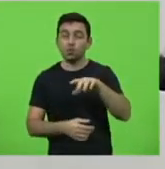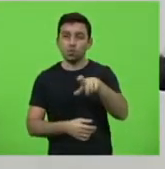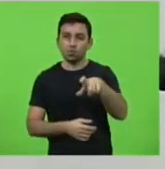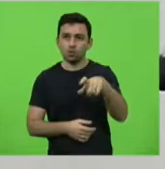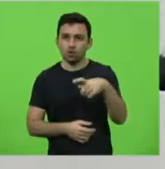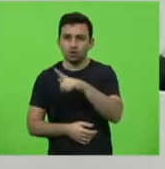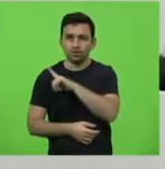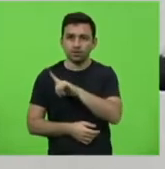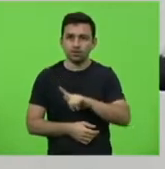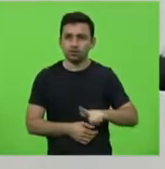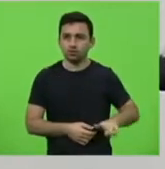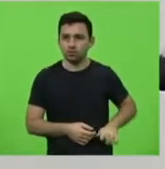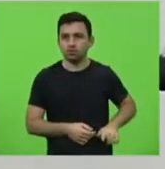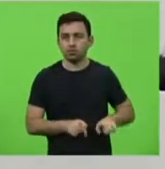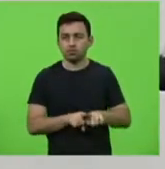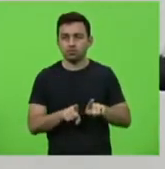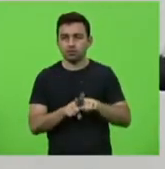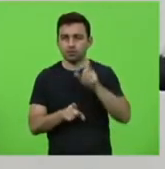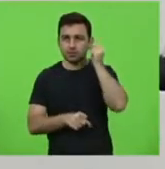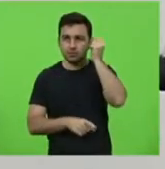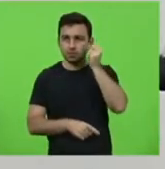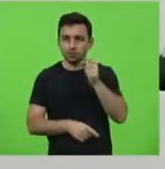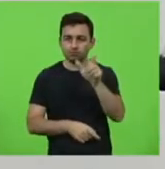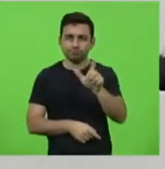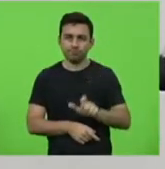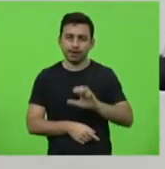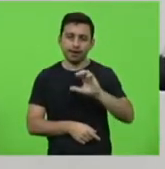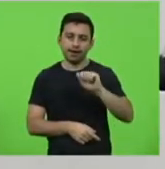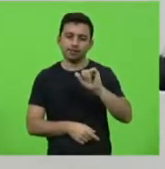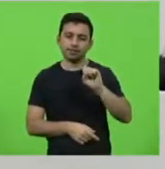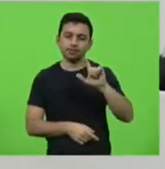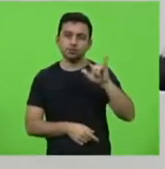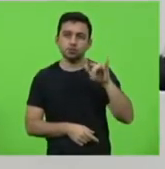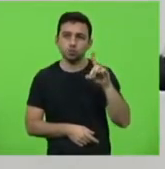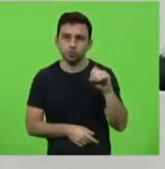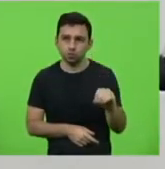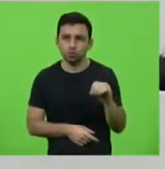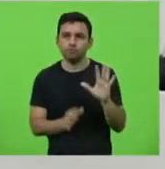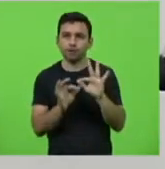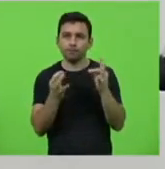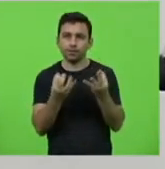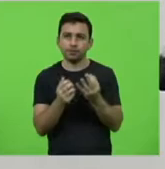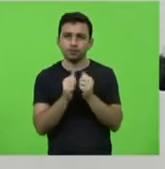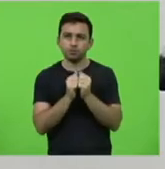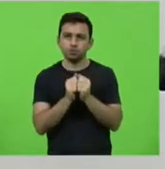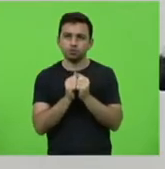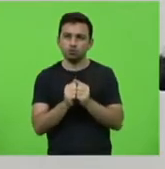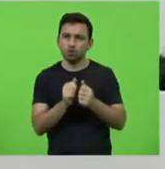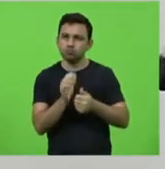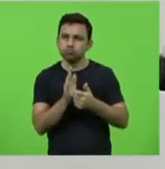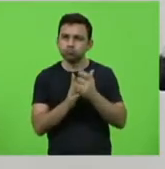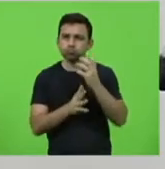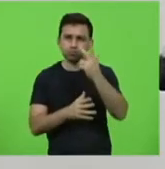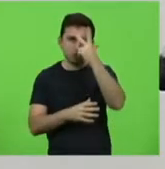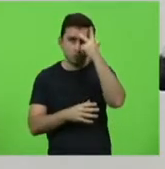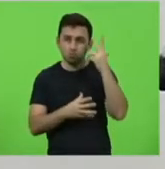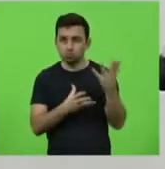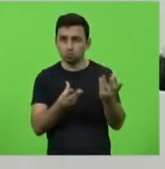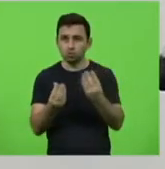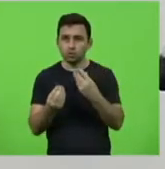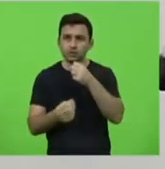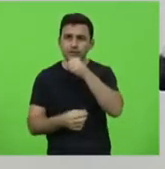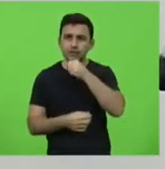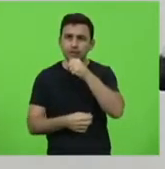e senador Cacildo Maldaner, com a família dele, várias pessoas antigas que faziam parte